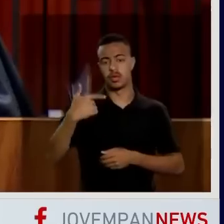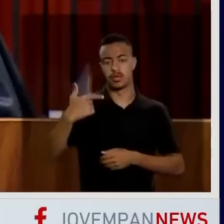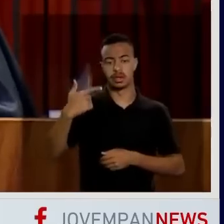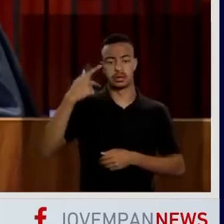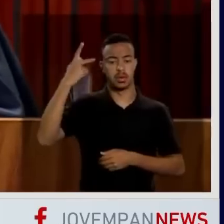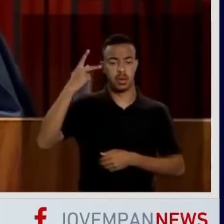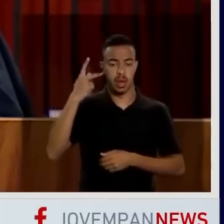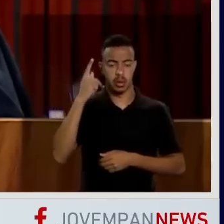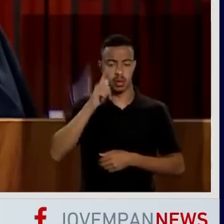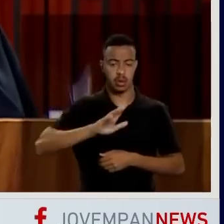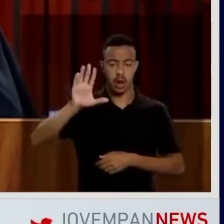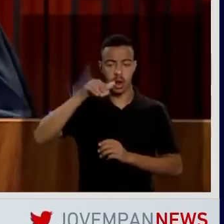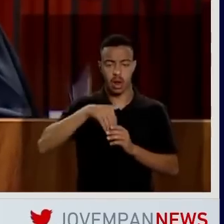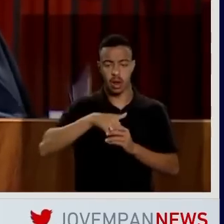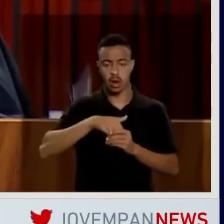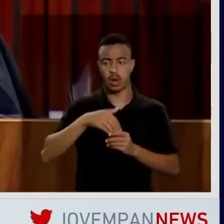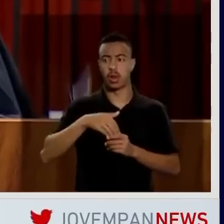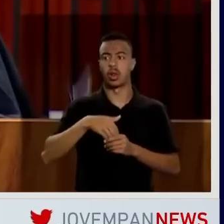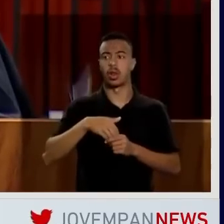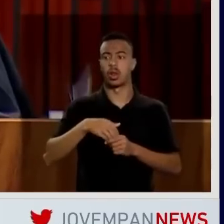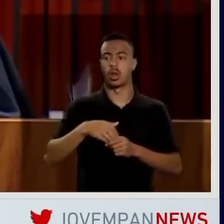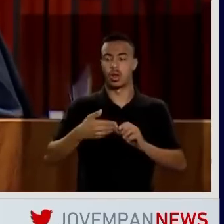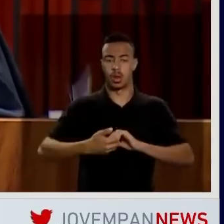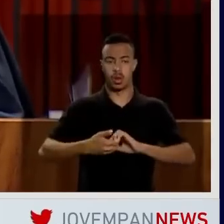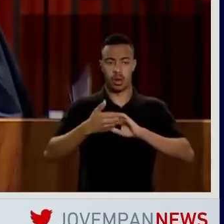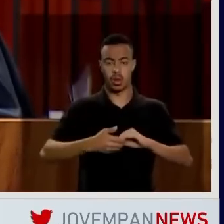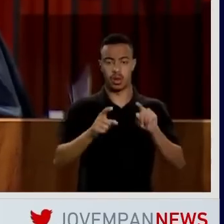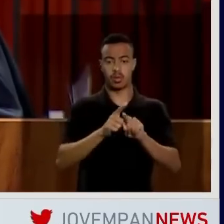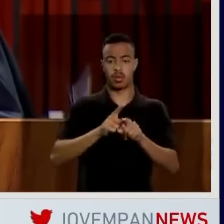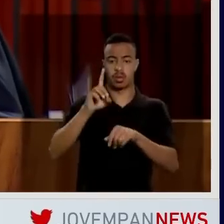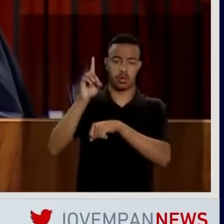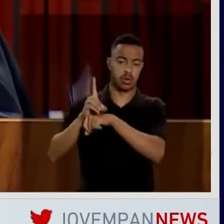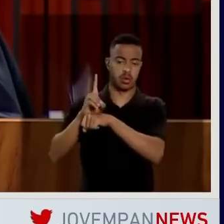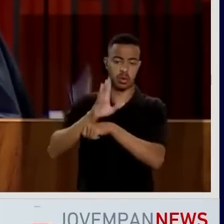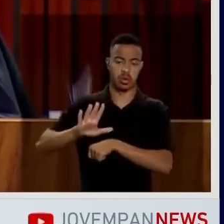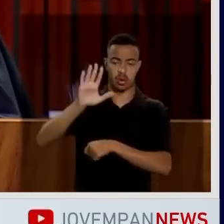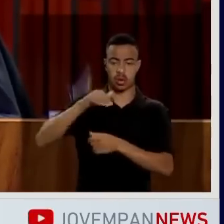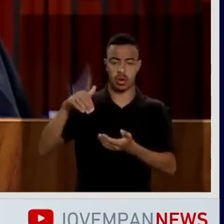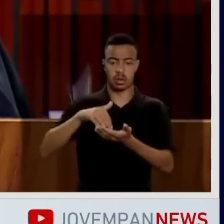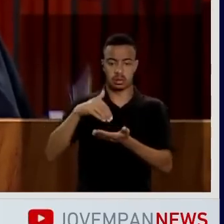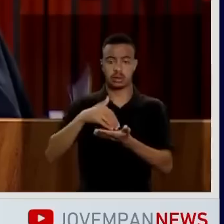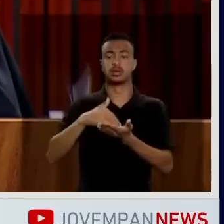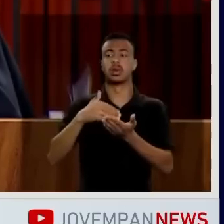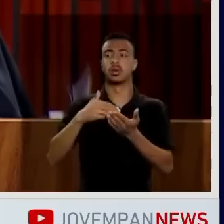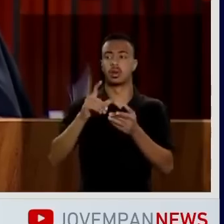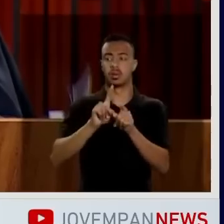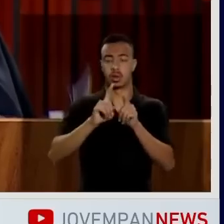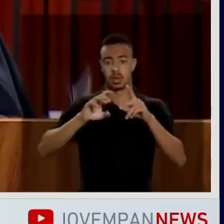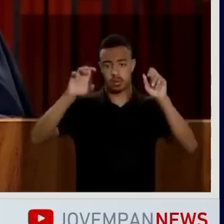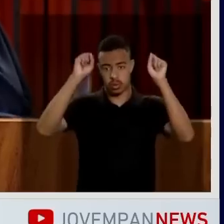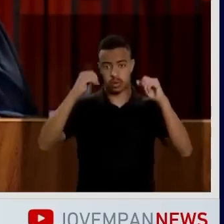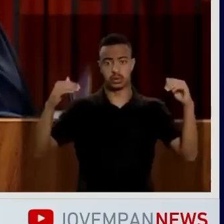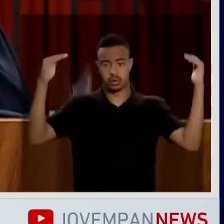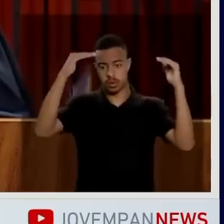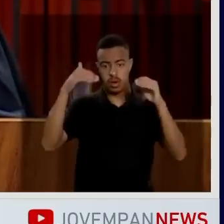muito importante aí e que eu acho que tem que ter coerência. Bom, então, o problema, como colocado pelo Capês, é